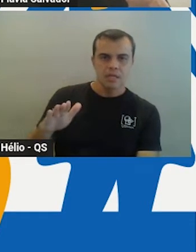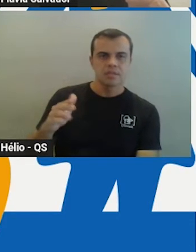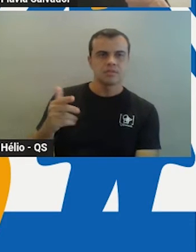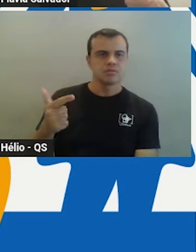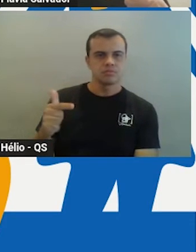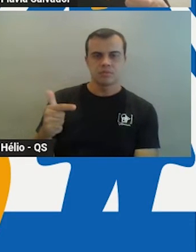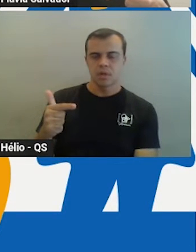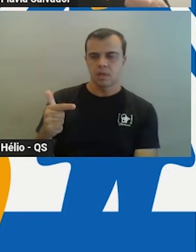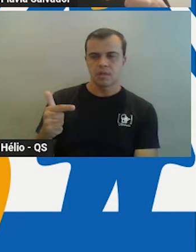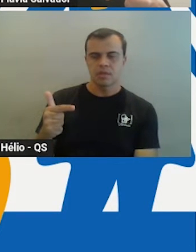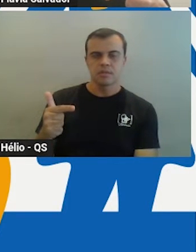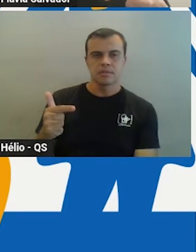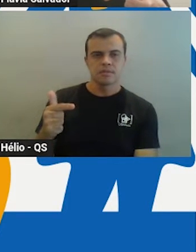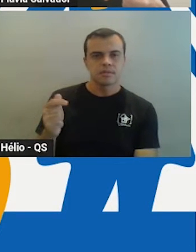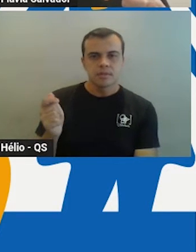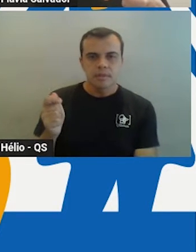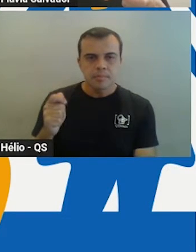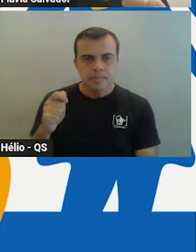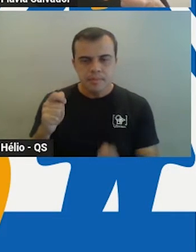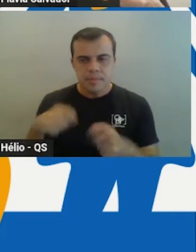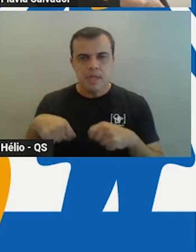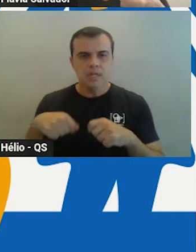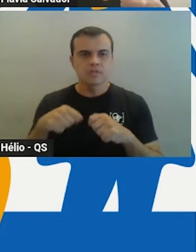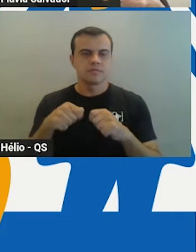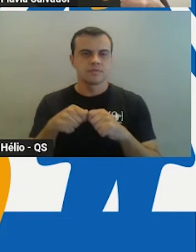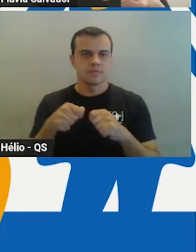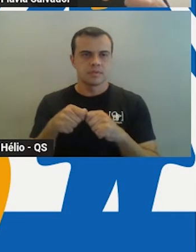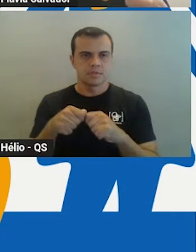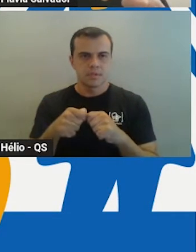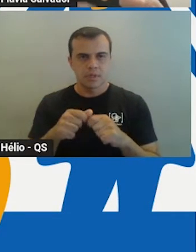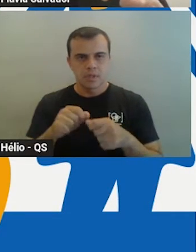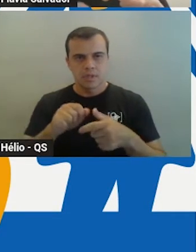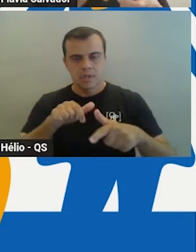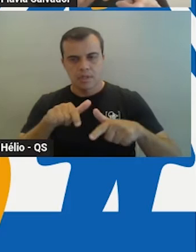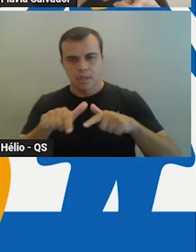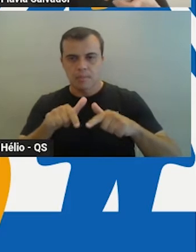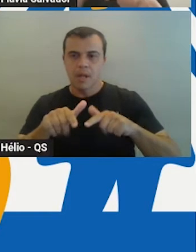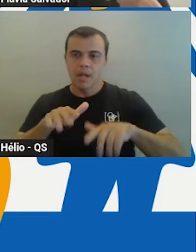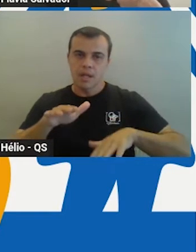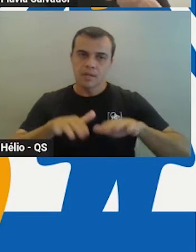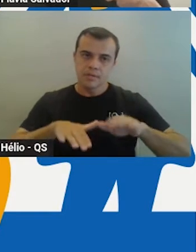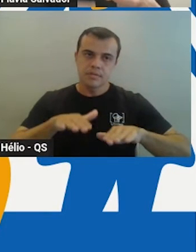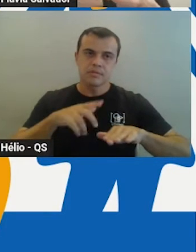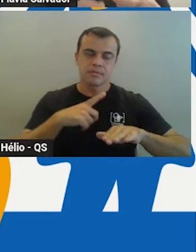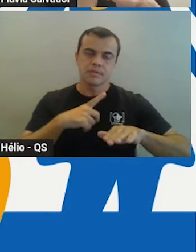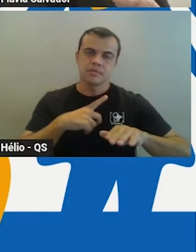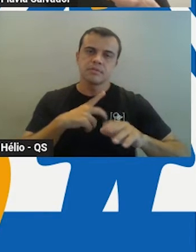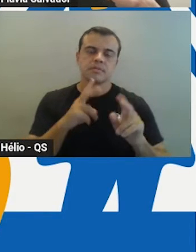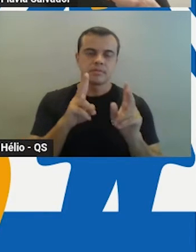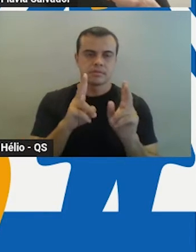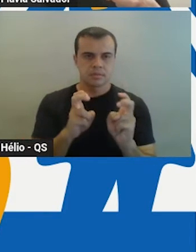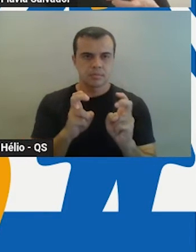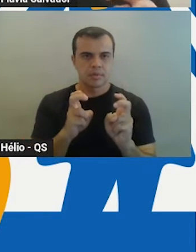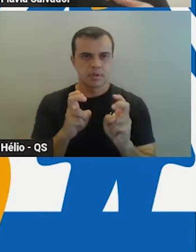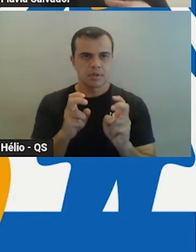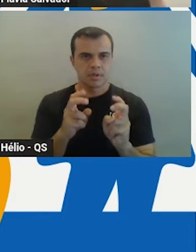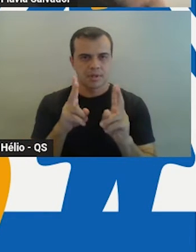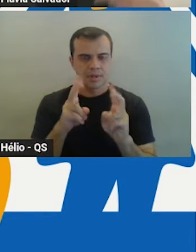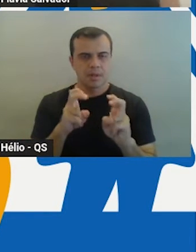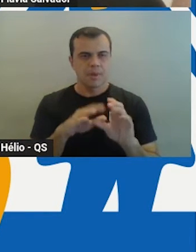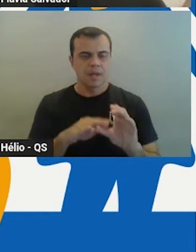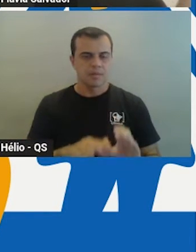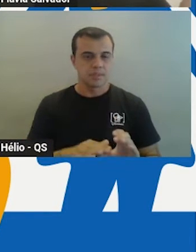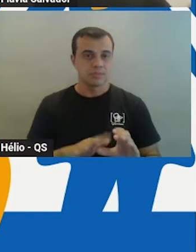não tem capacidade de realizar uma determinada tarefa de alguma maneira, em algum âmbito, isso também é capacitismo. Só